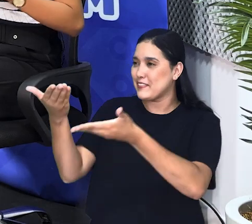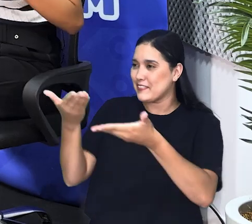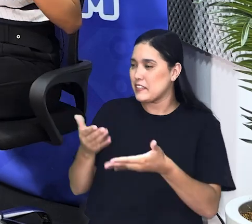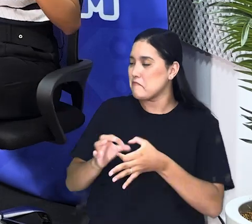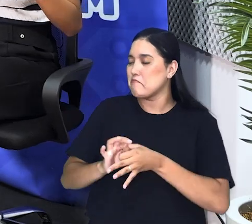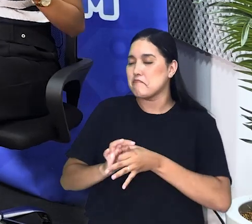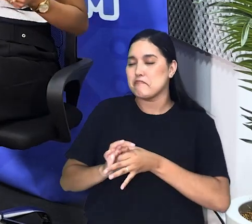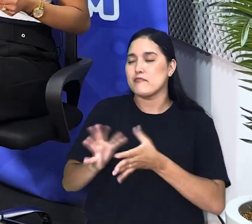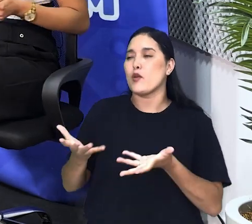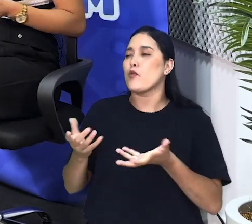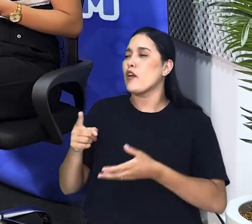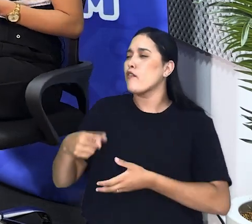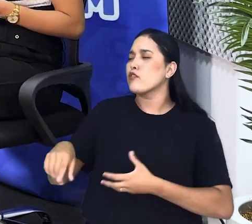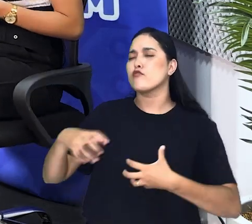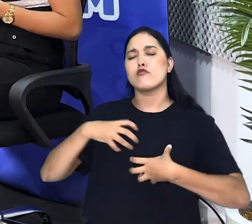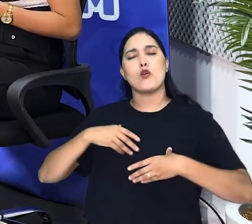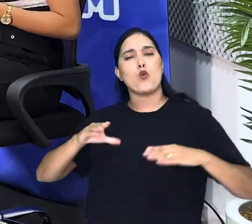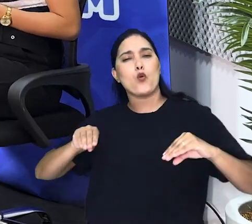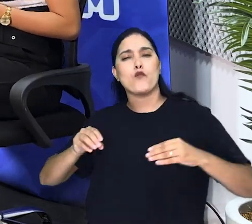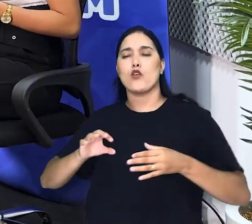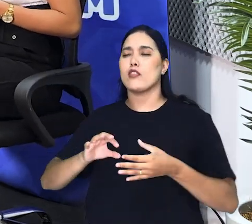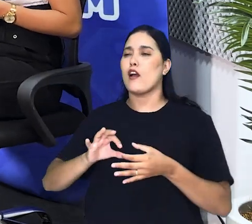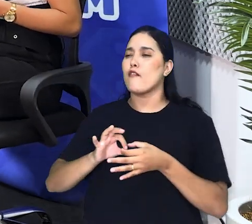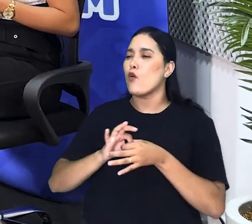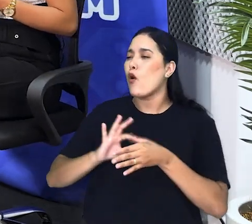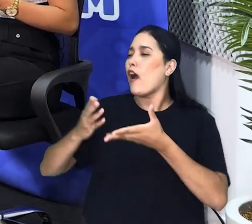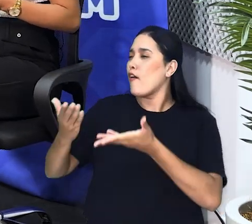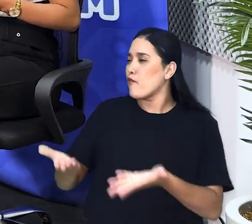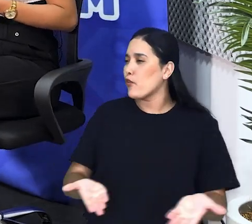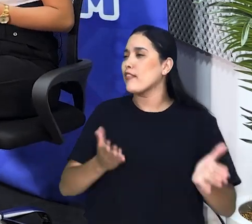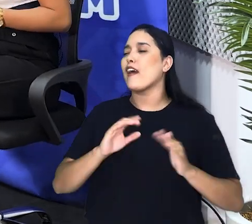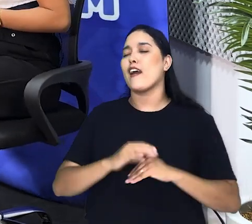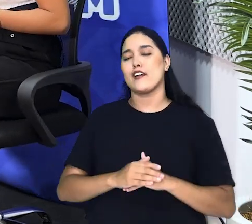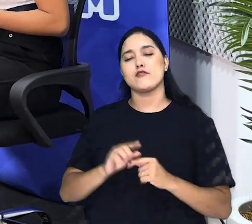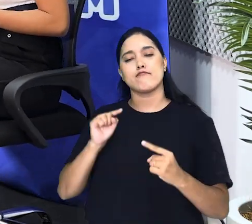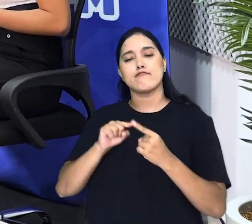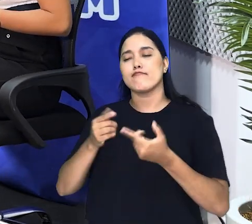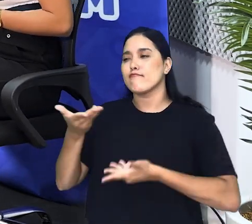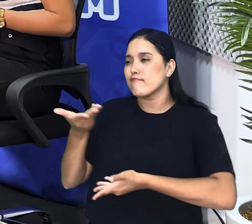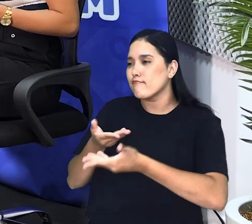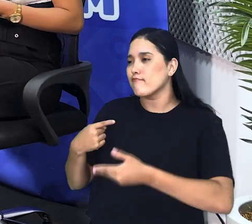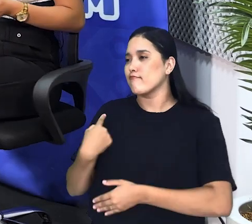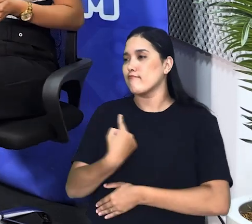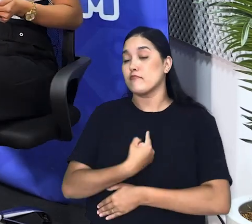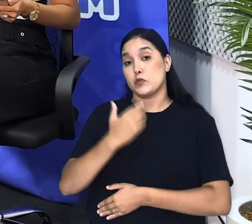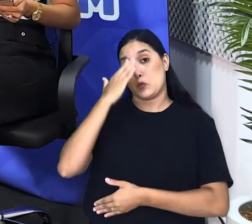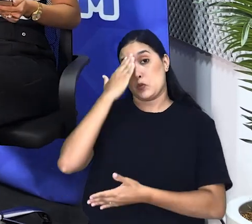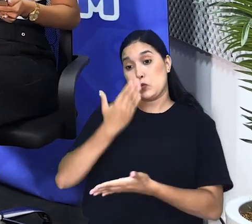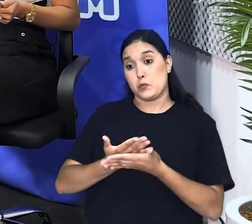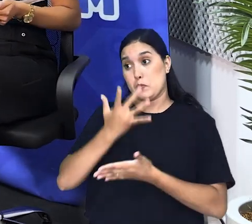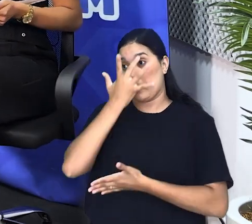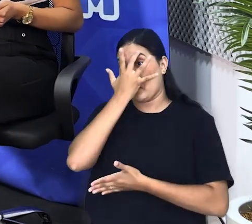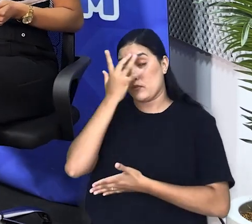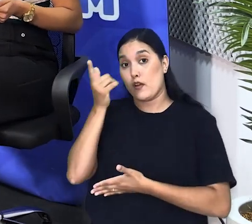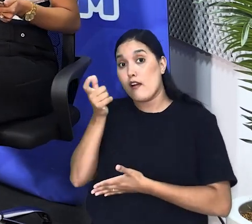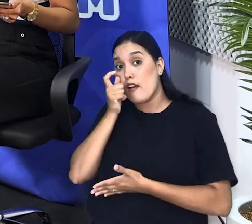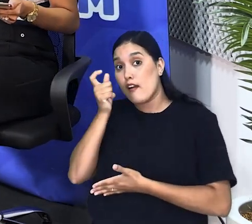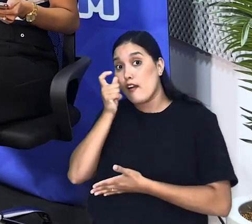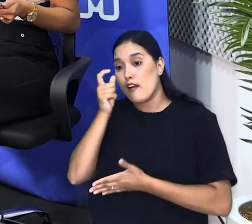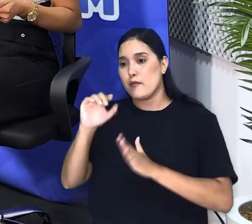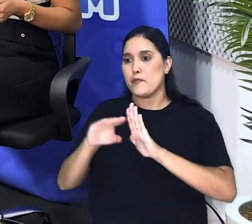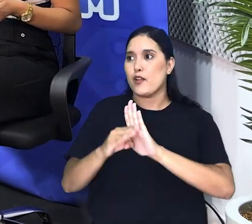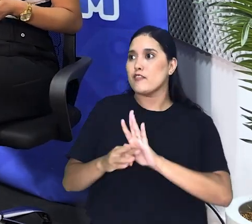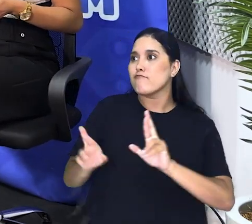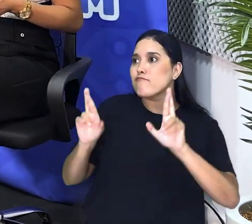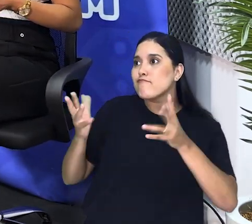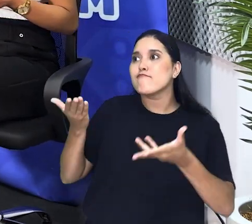estão cheios de expectativas sobre o assunto. Curiosidades, né? Então a gente vai dar início ao nosso programa